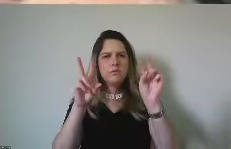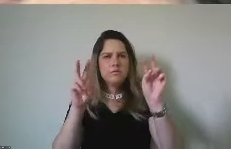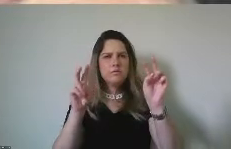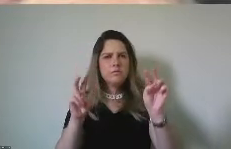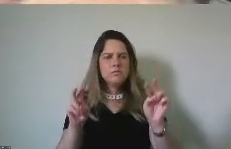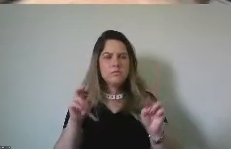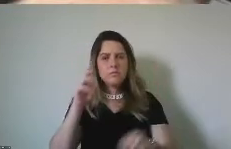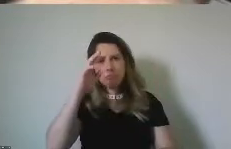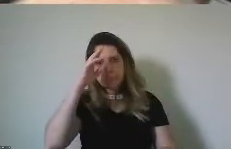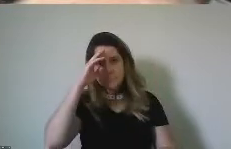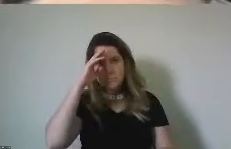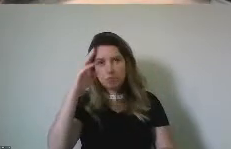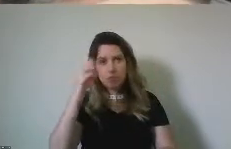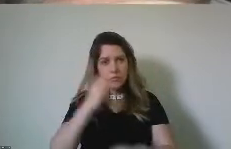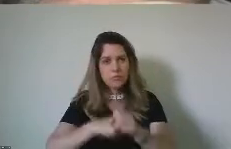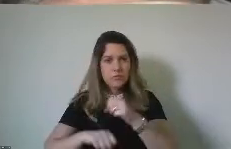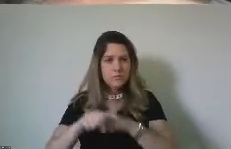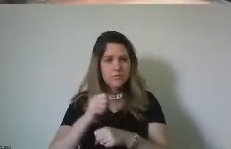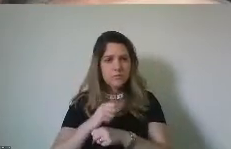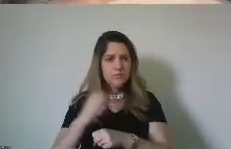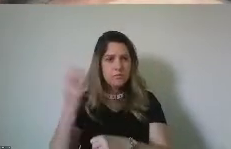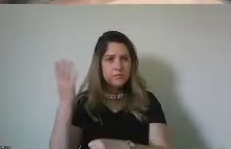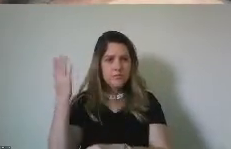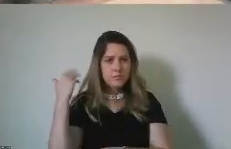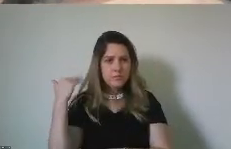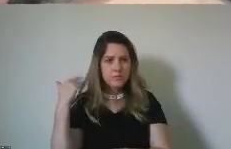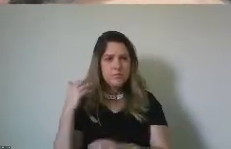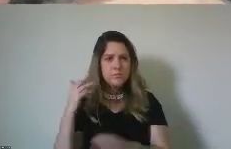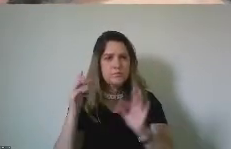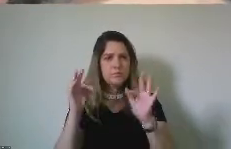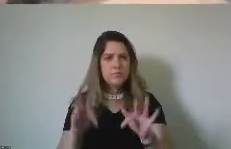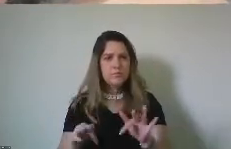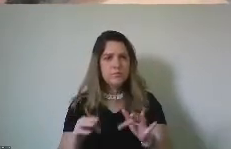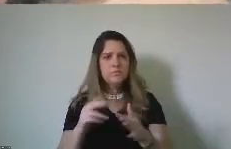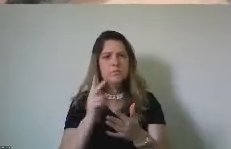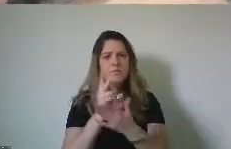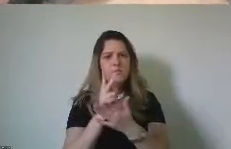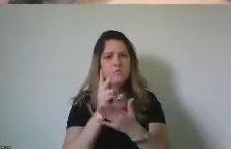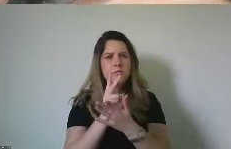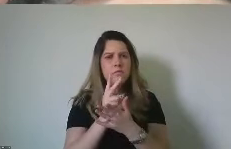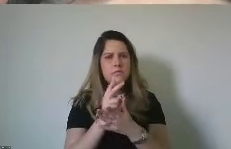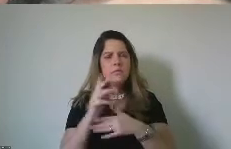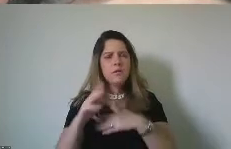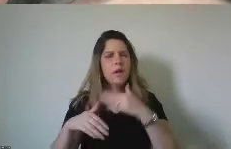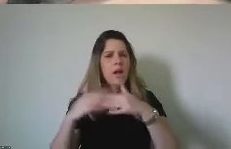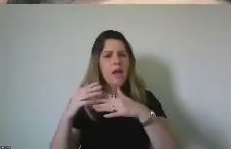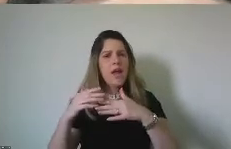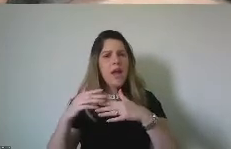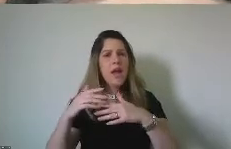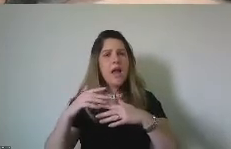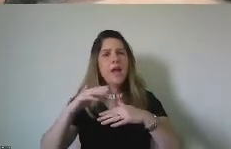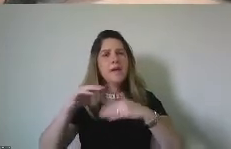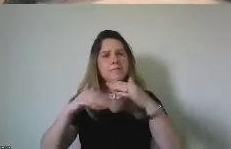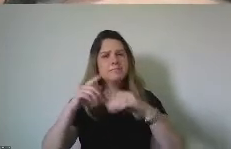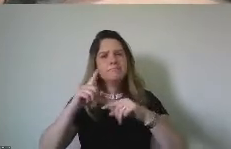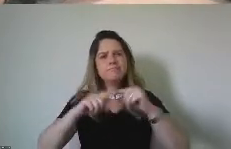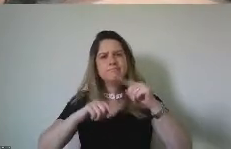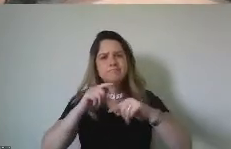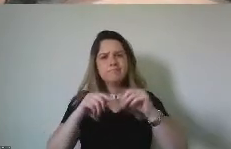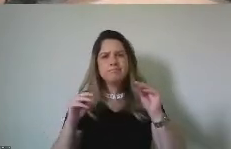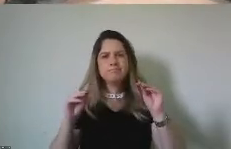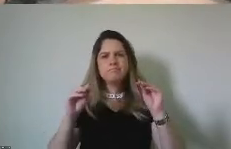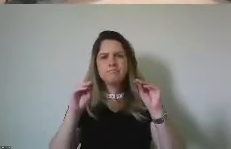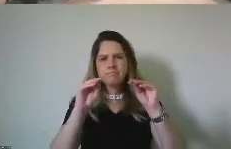no ano passado final do ano passado diz respeito à evolução dos custos de materiais e de comodities